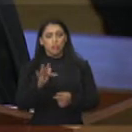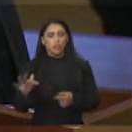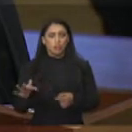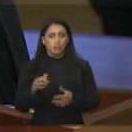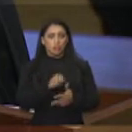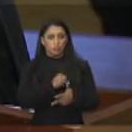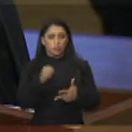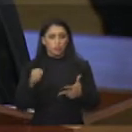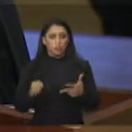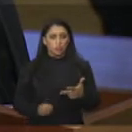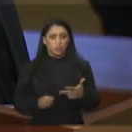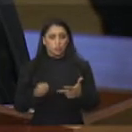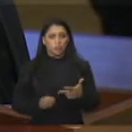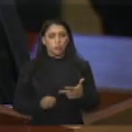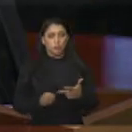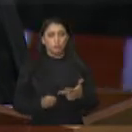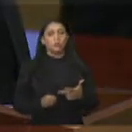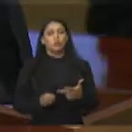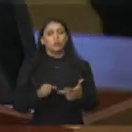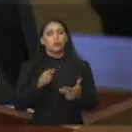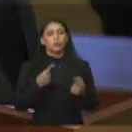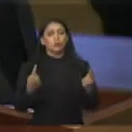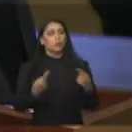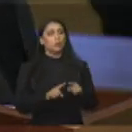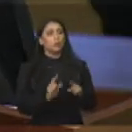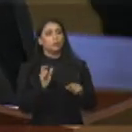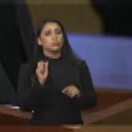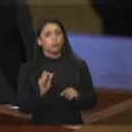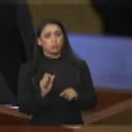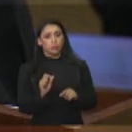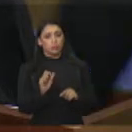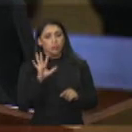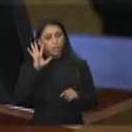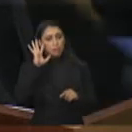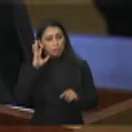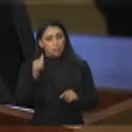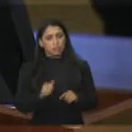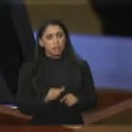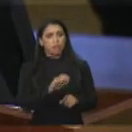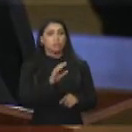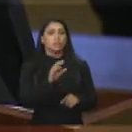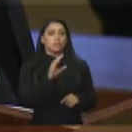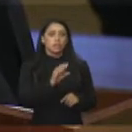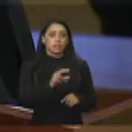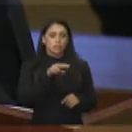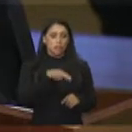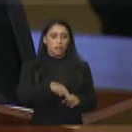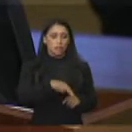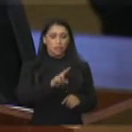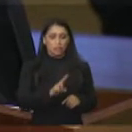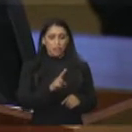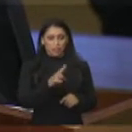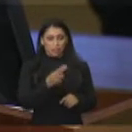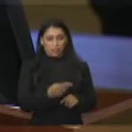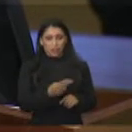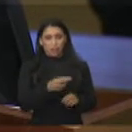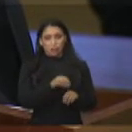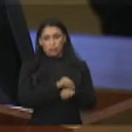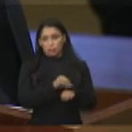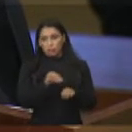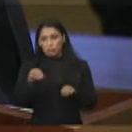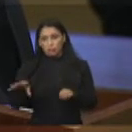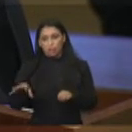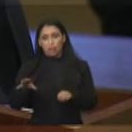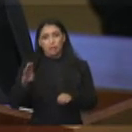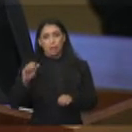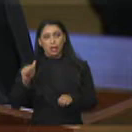da Carteira Nacional de Habilitação entre o SERPRO e a ABIN, parece estar